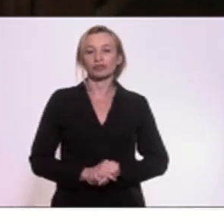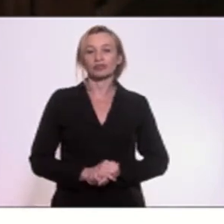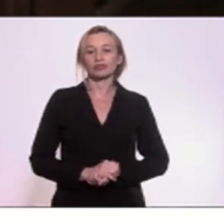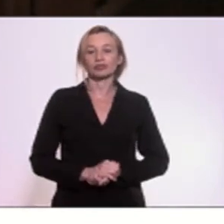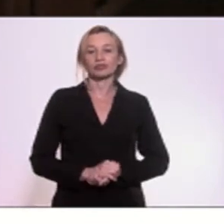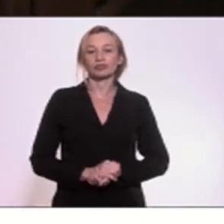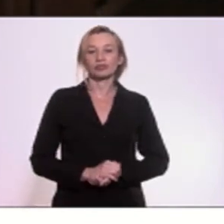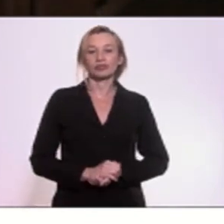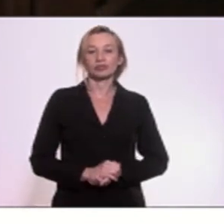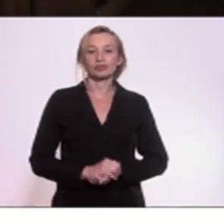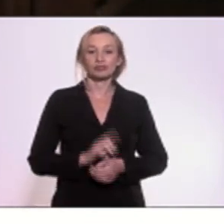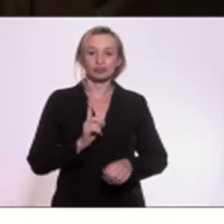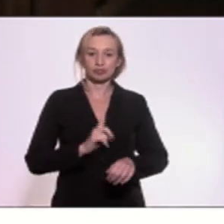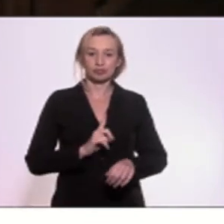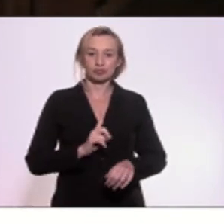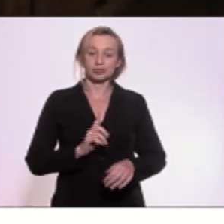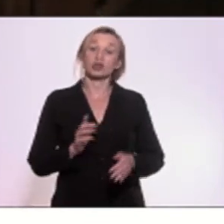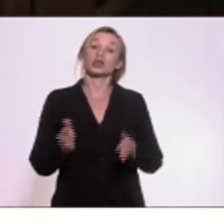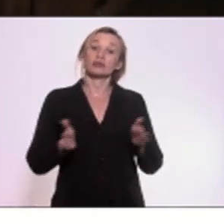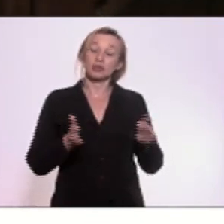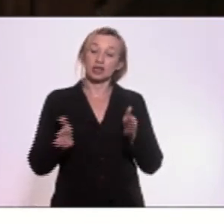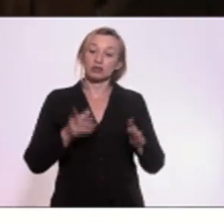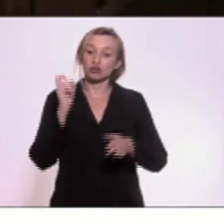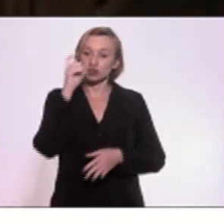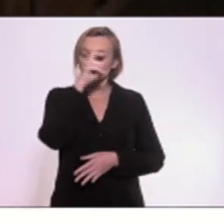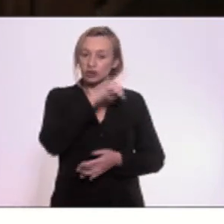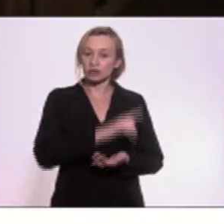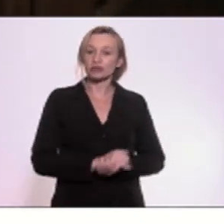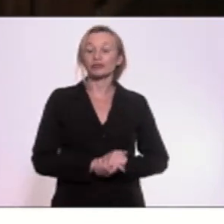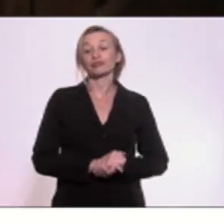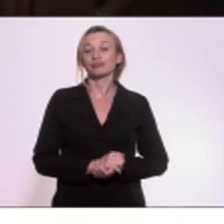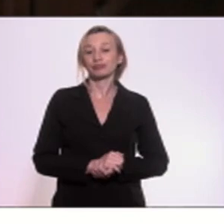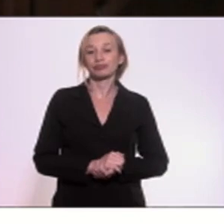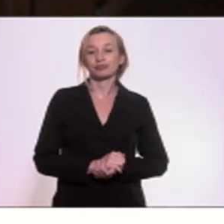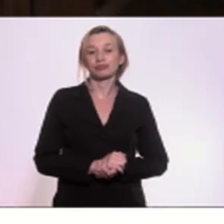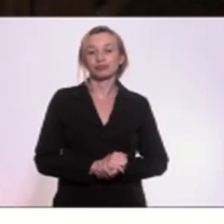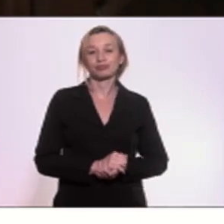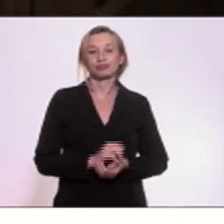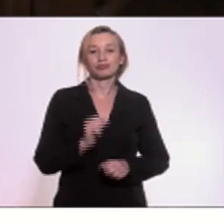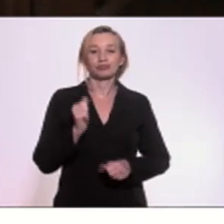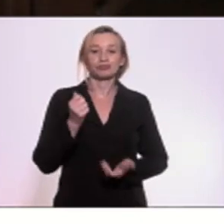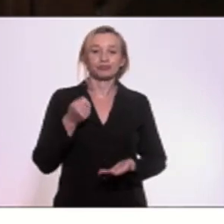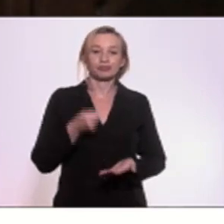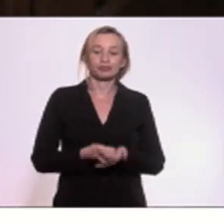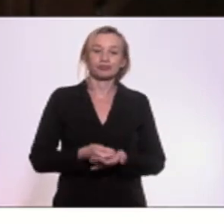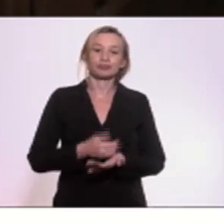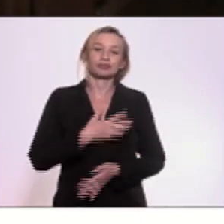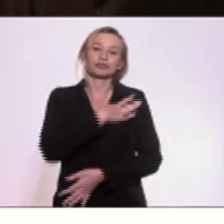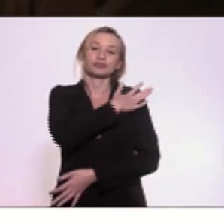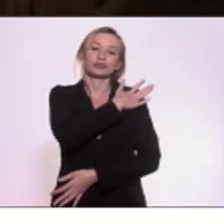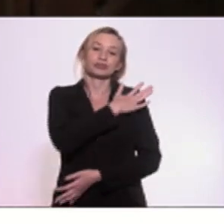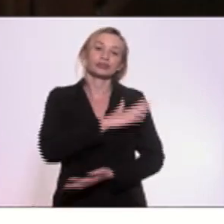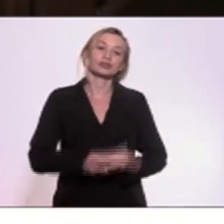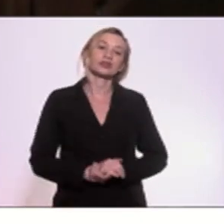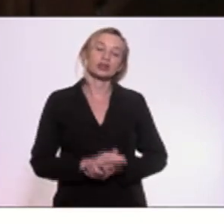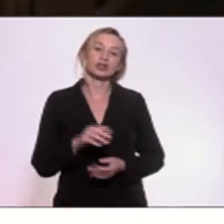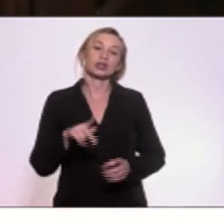Um duro período, que foi a ditadura que se implantou nesse